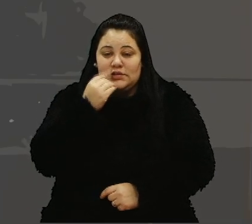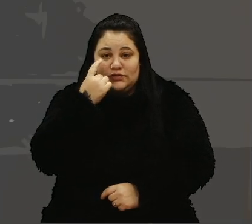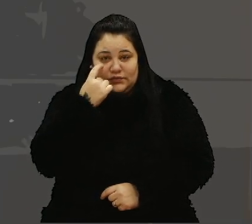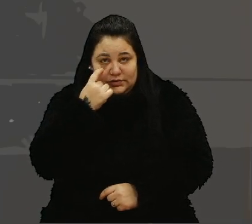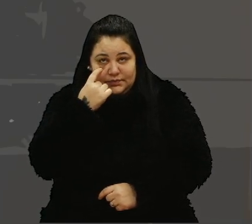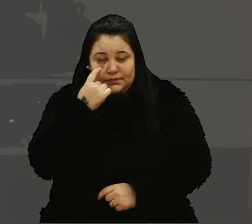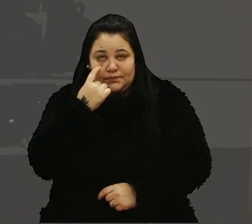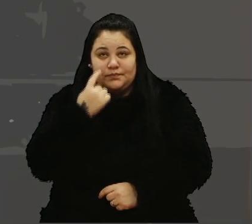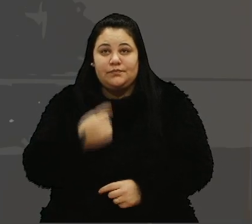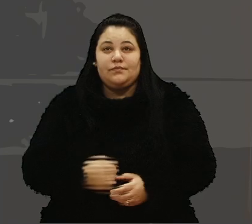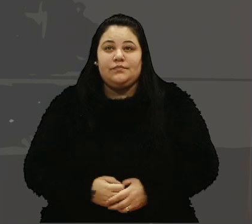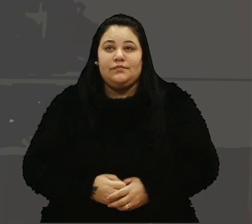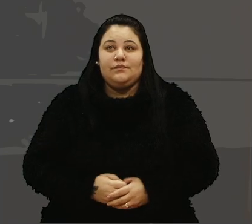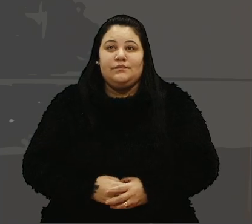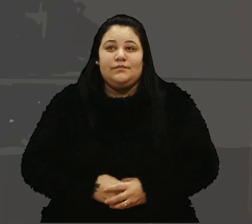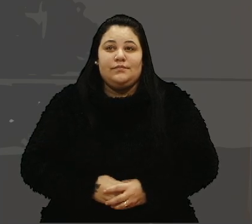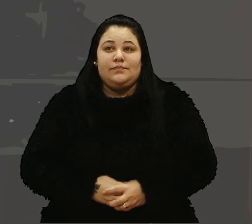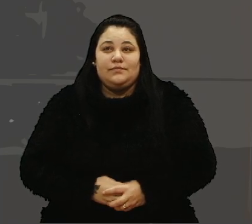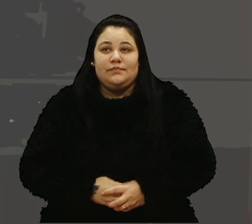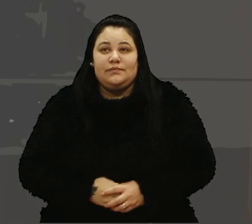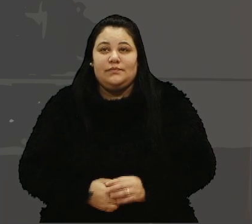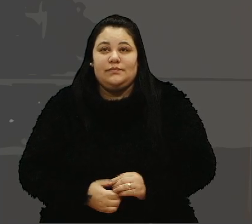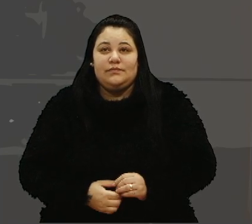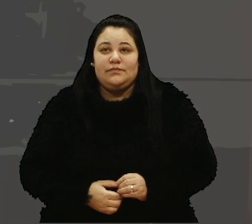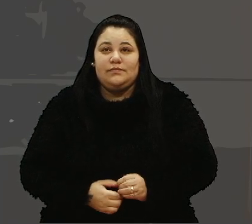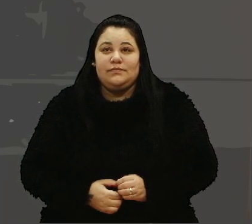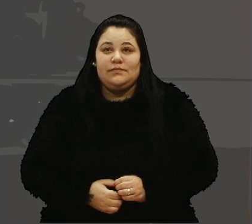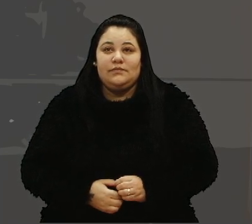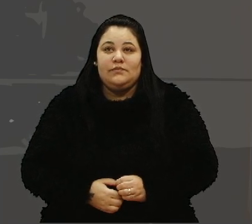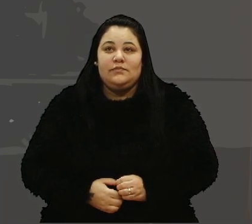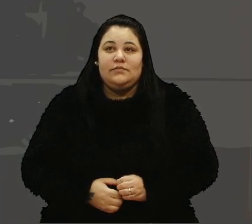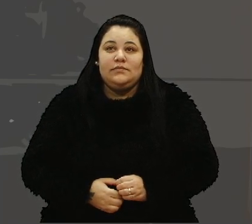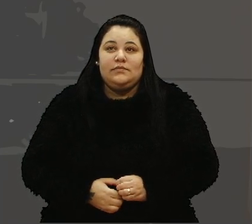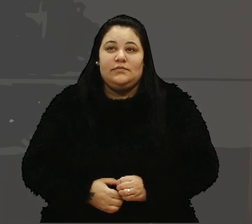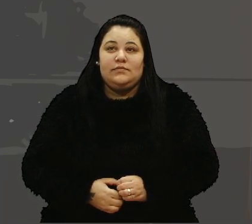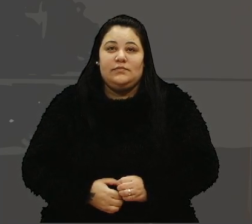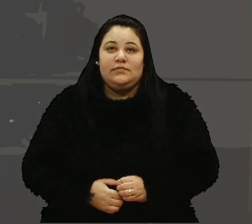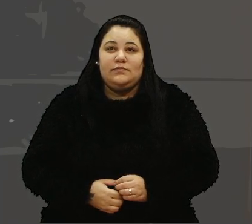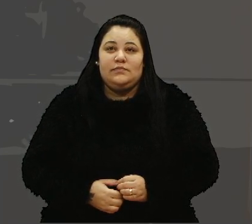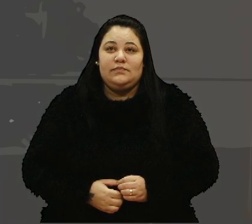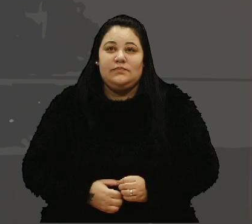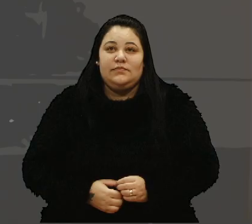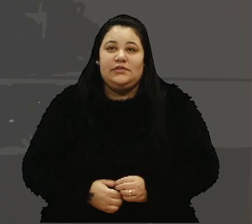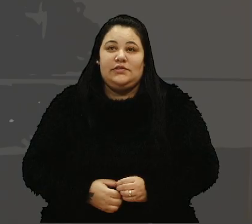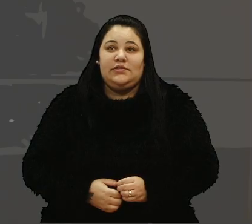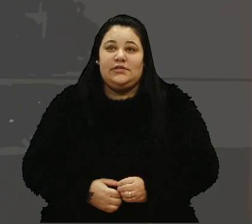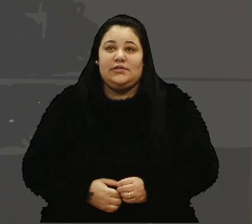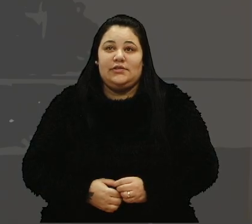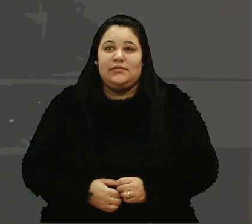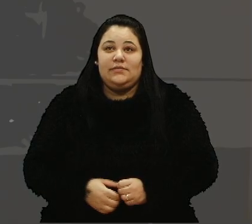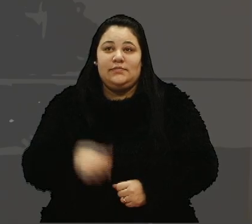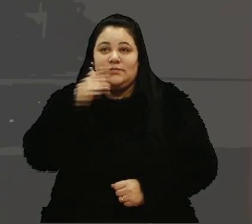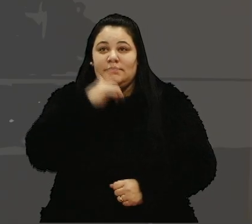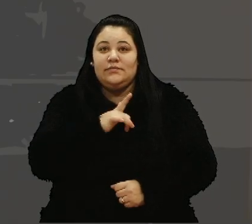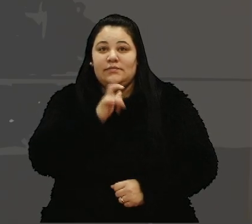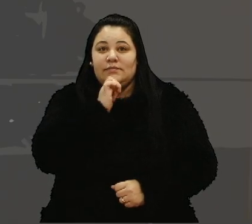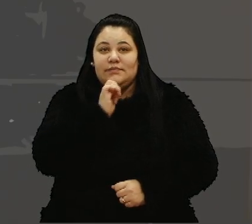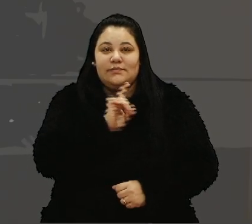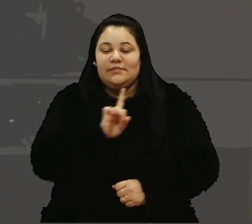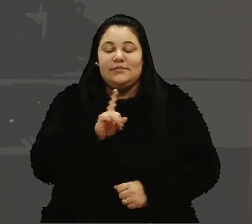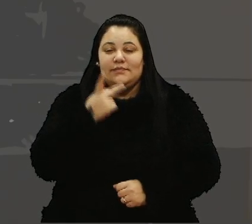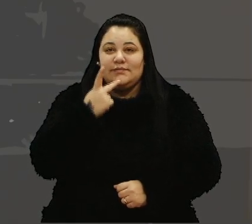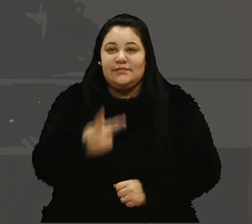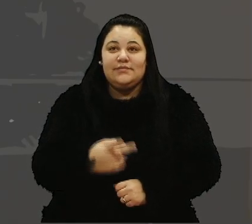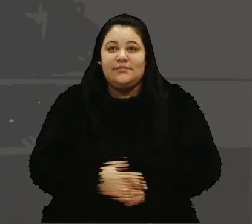verificar. E aqui o vereador Lucas não referiu, e fantástico